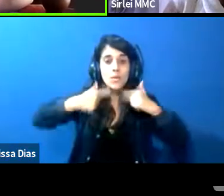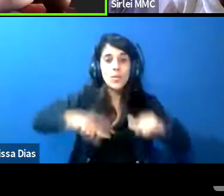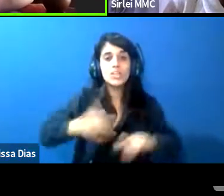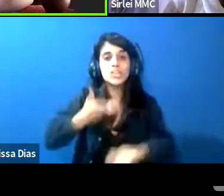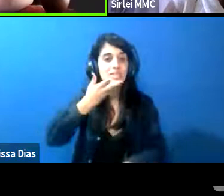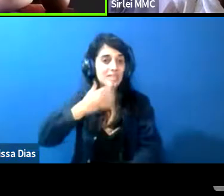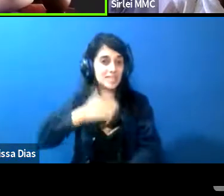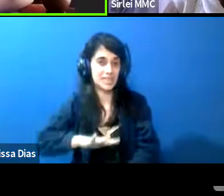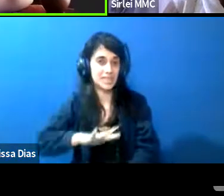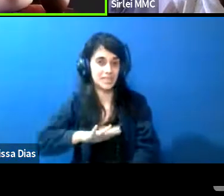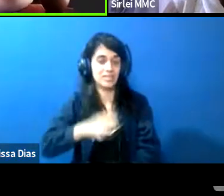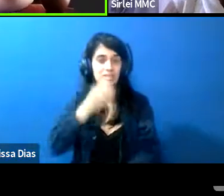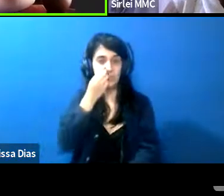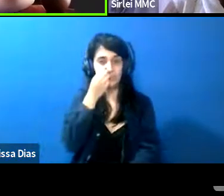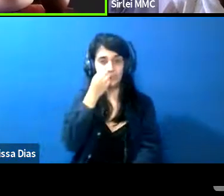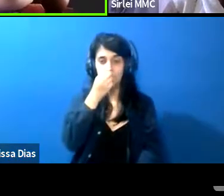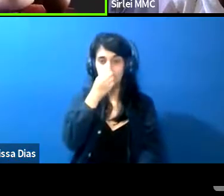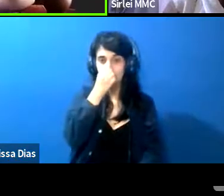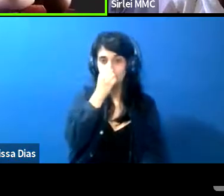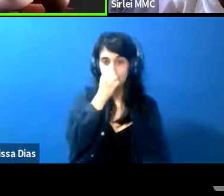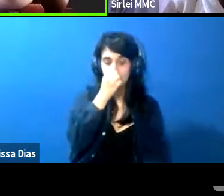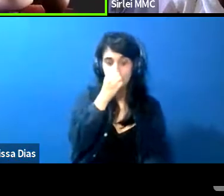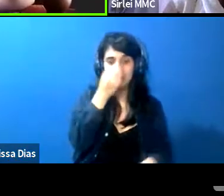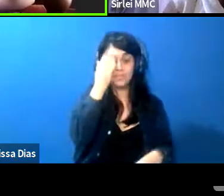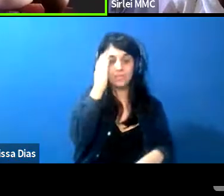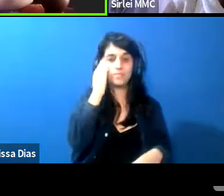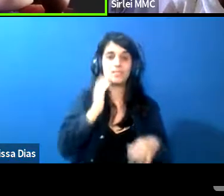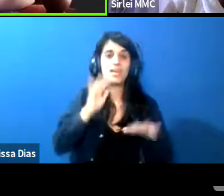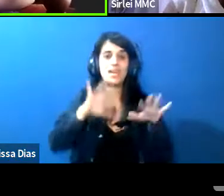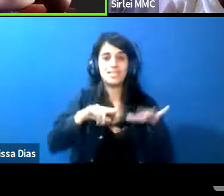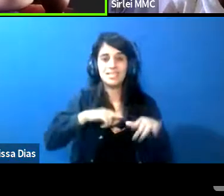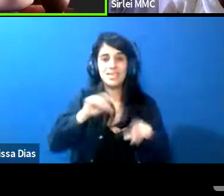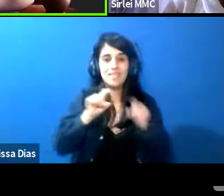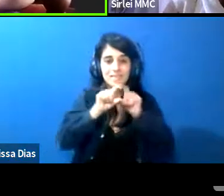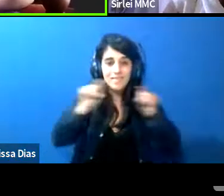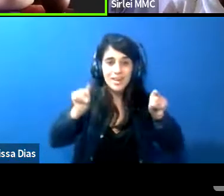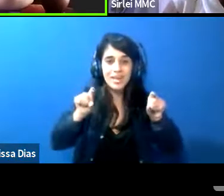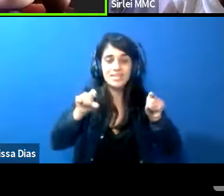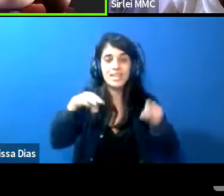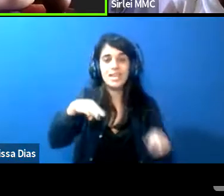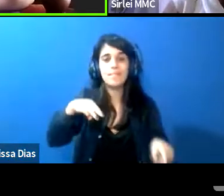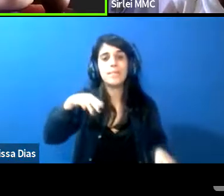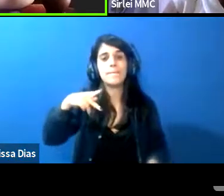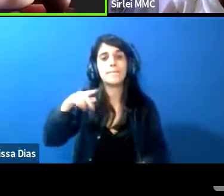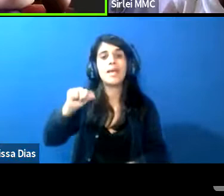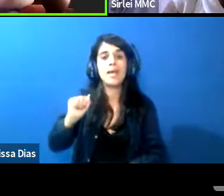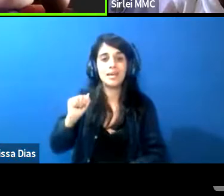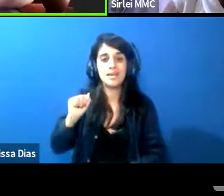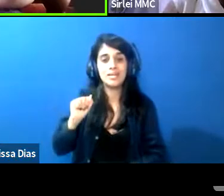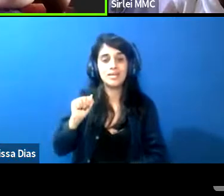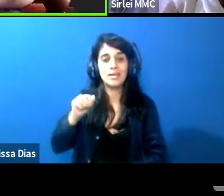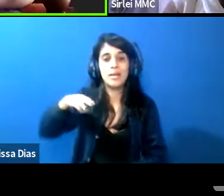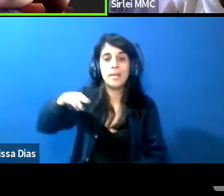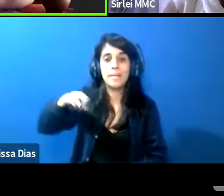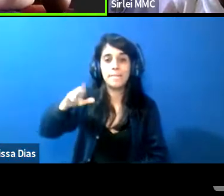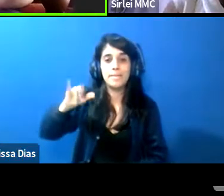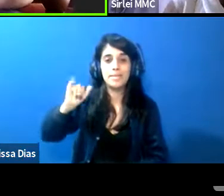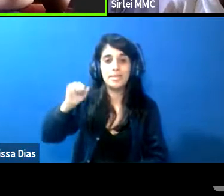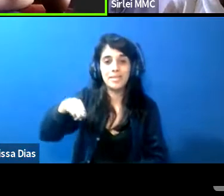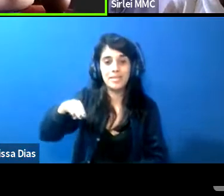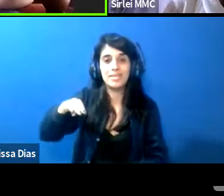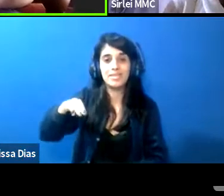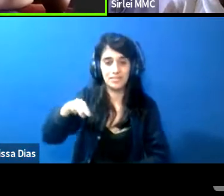né? Então, as crianças dizem, até tem uma frase, né, que MPA Mirim, estamos na luta